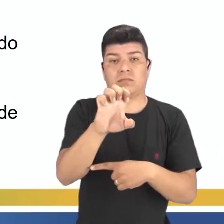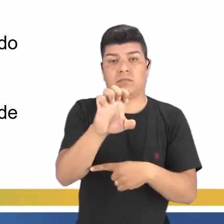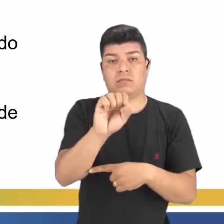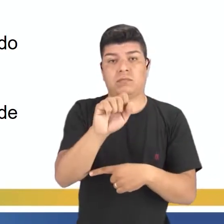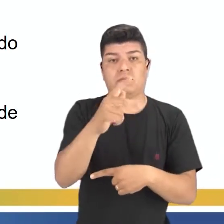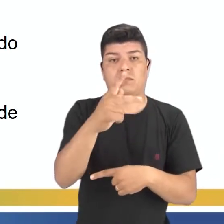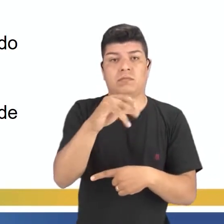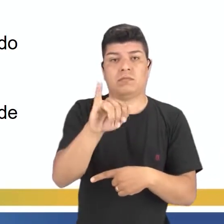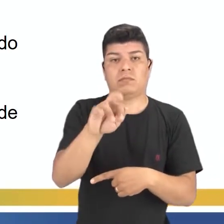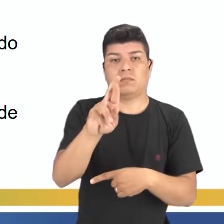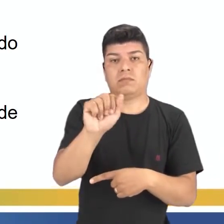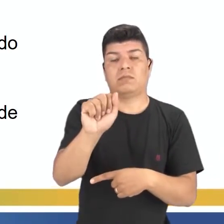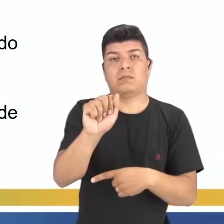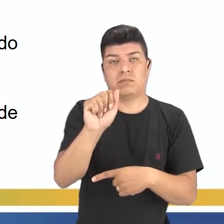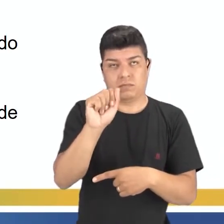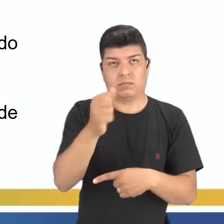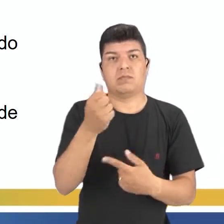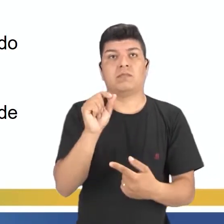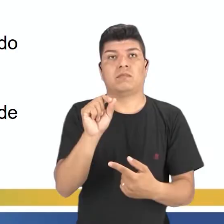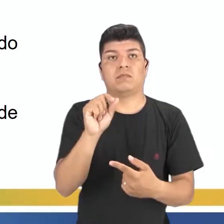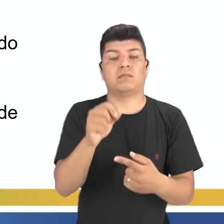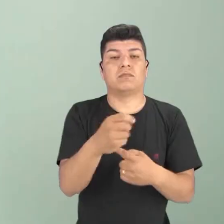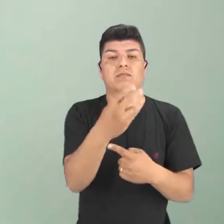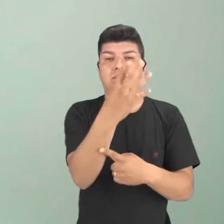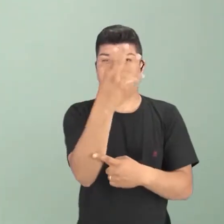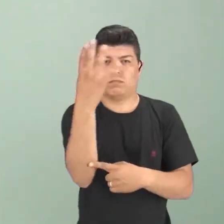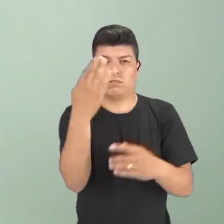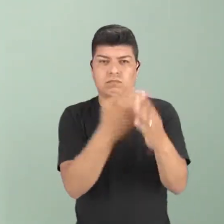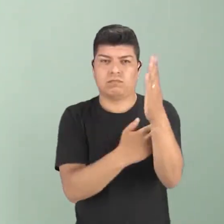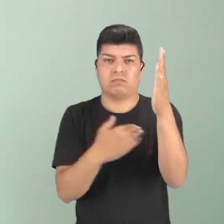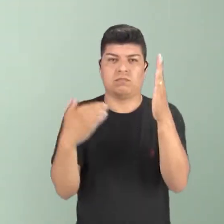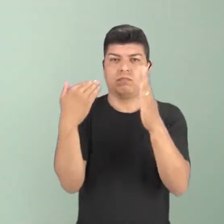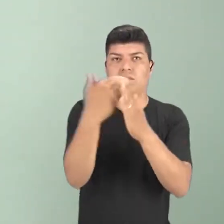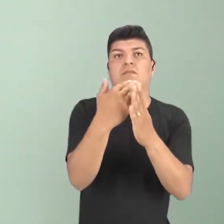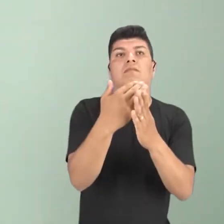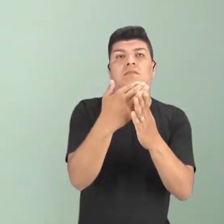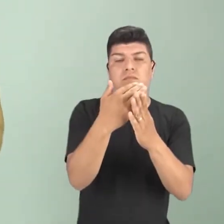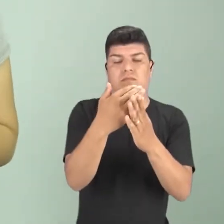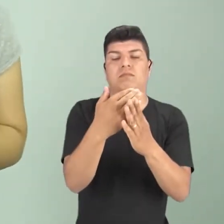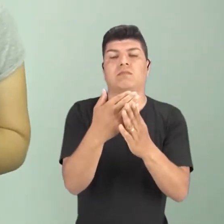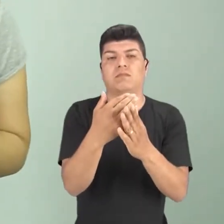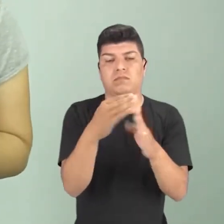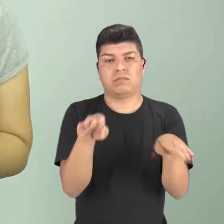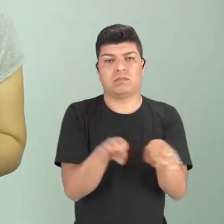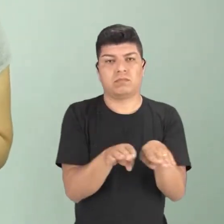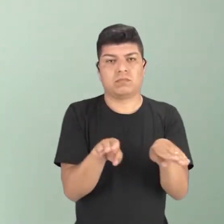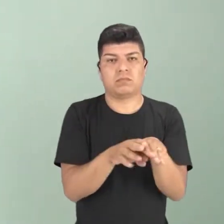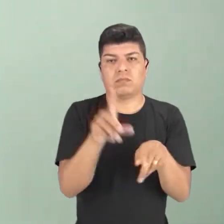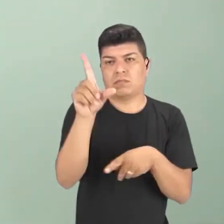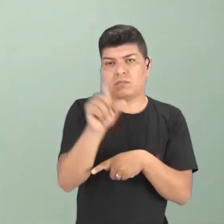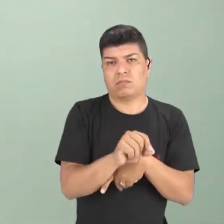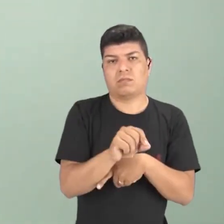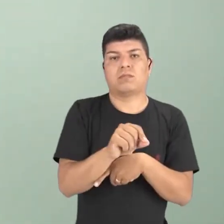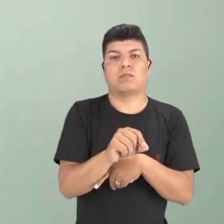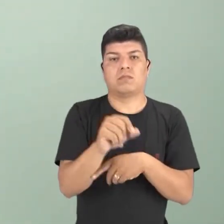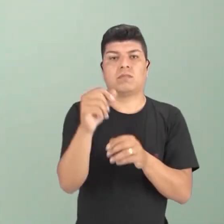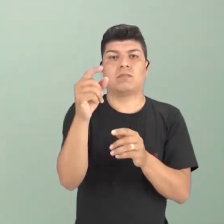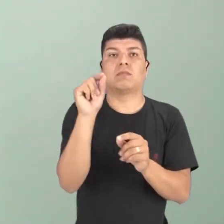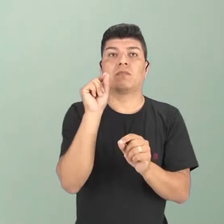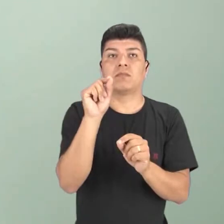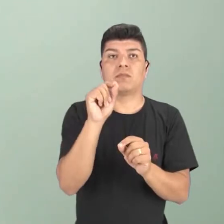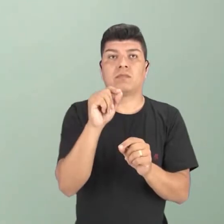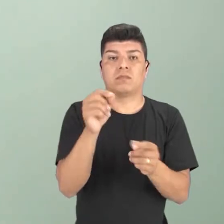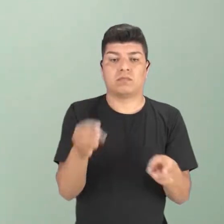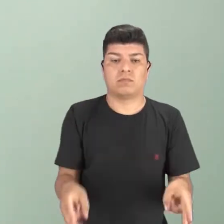de comprimento. E aí, quanto maior esse comprimento, também menor a intensidade do